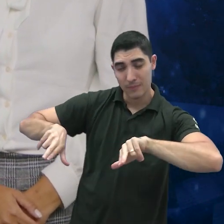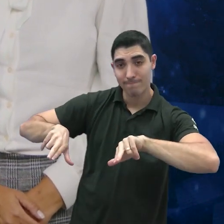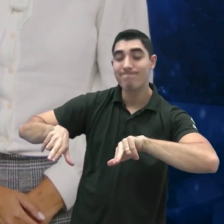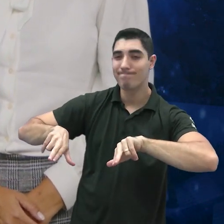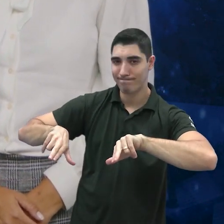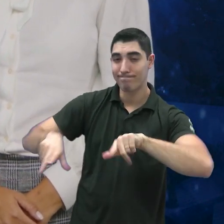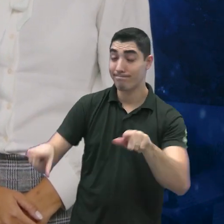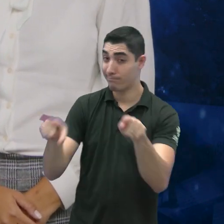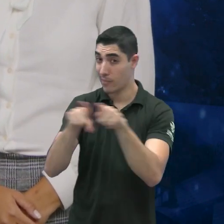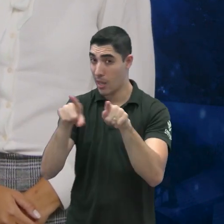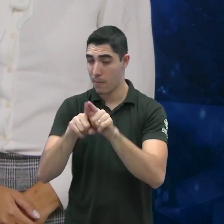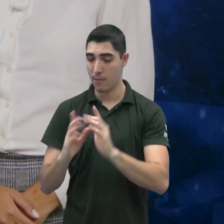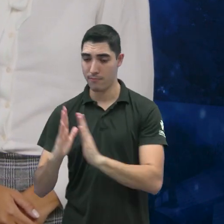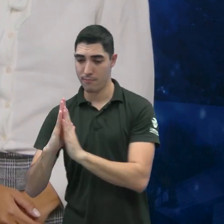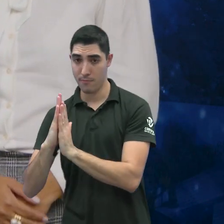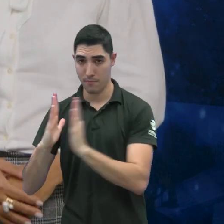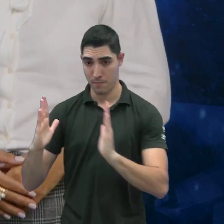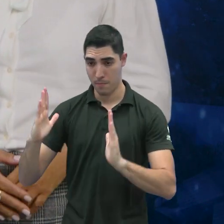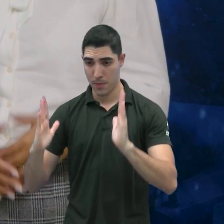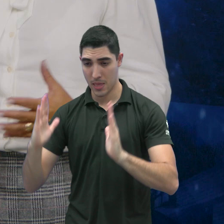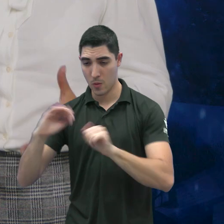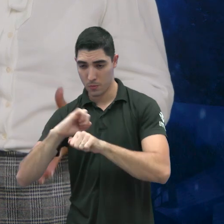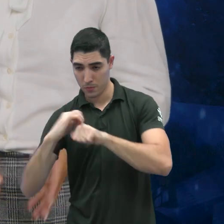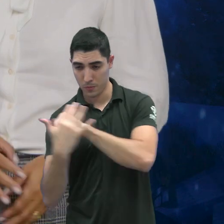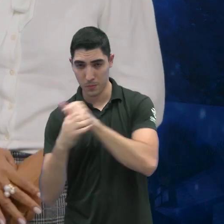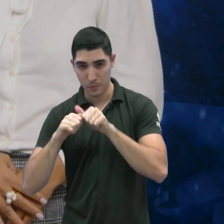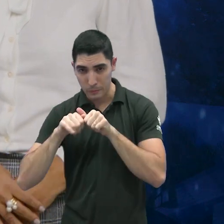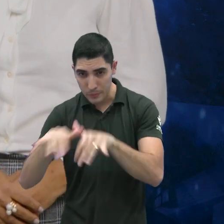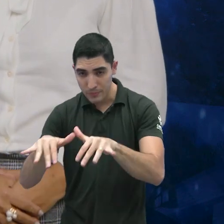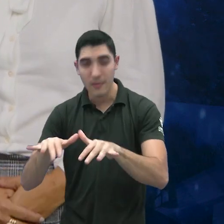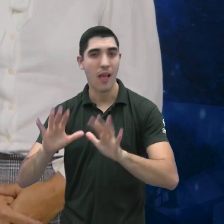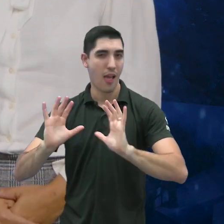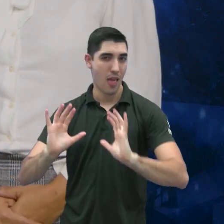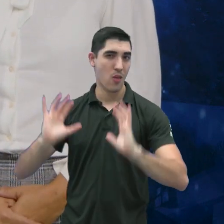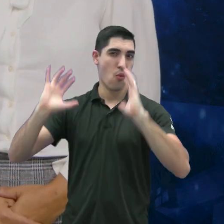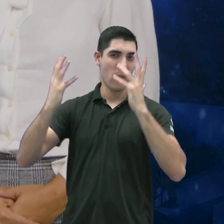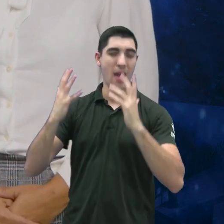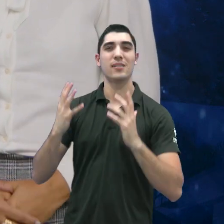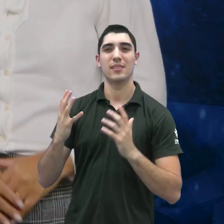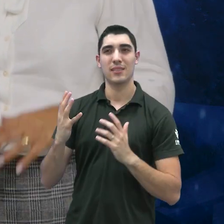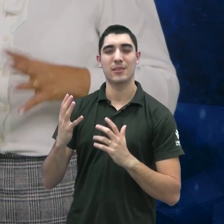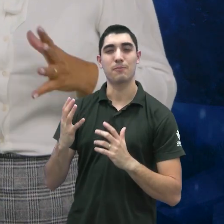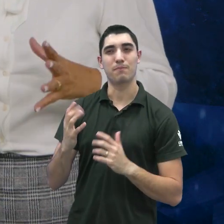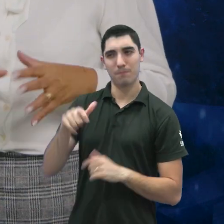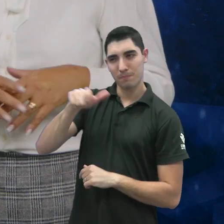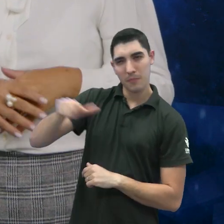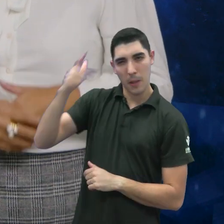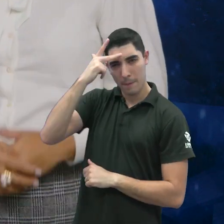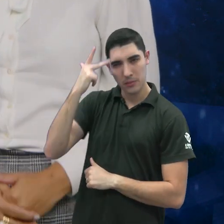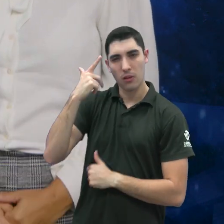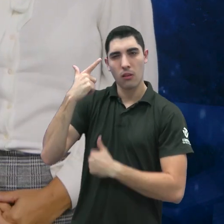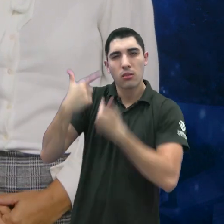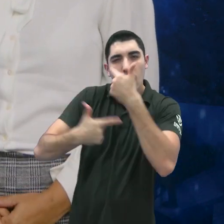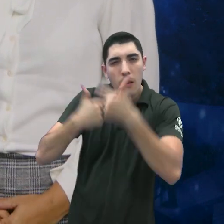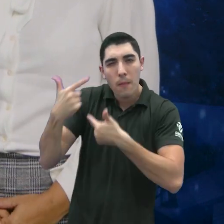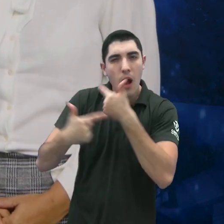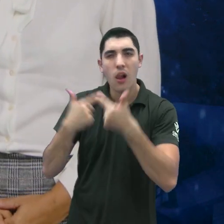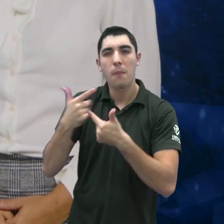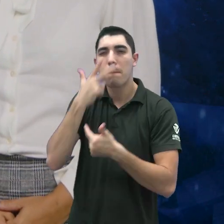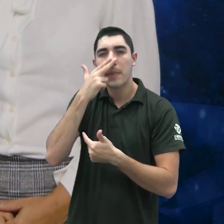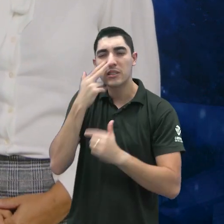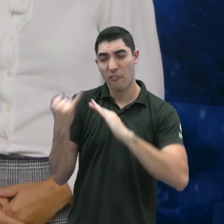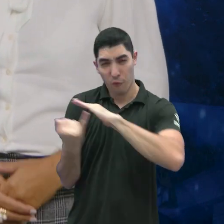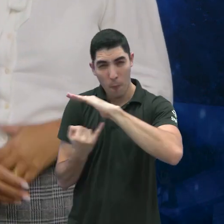a pandemia que acaba ali também evidenciando mais esse pessoal de trabalho que é mais vulnerável,